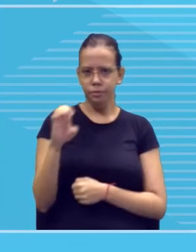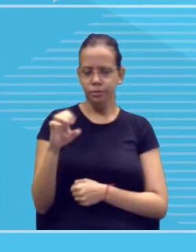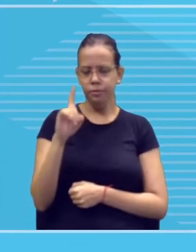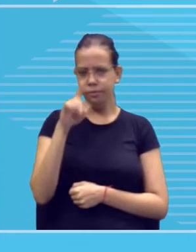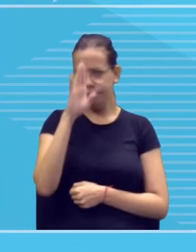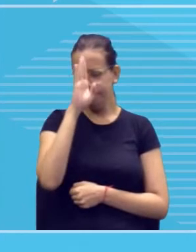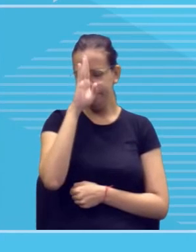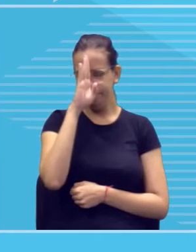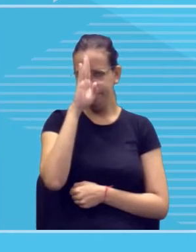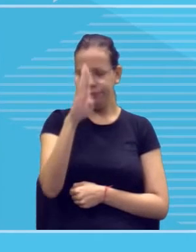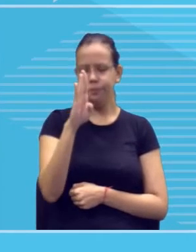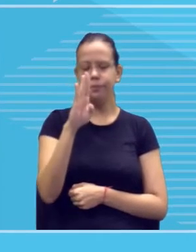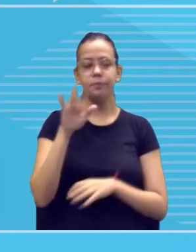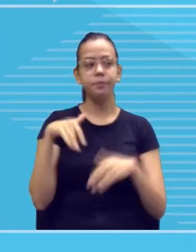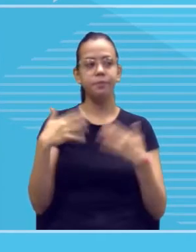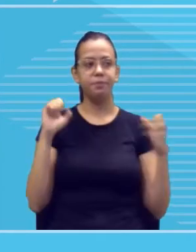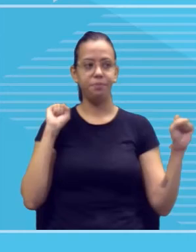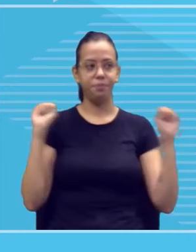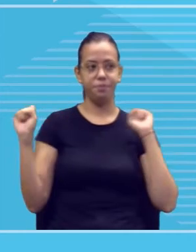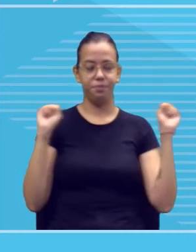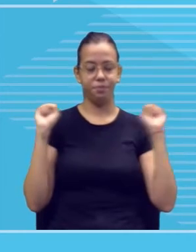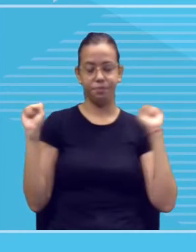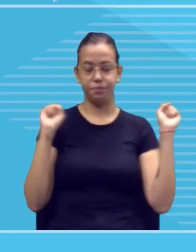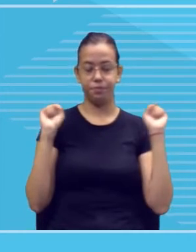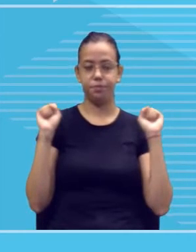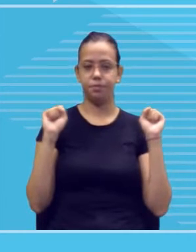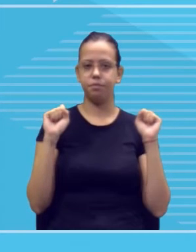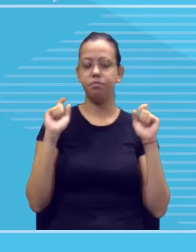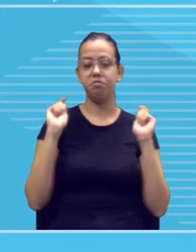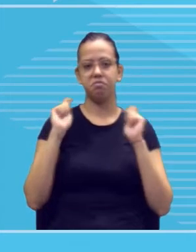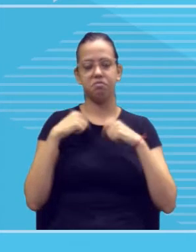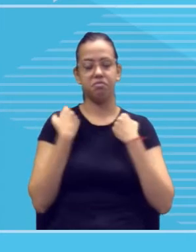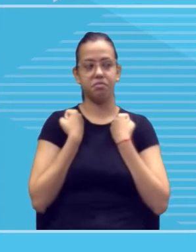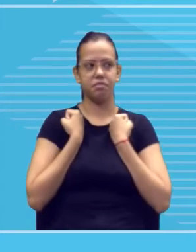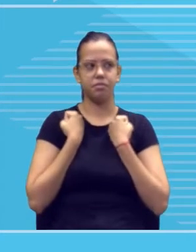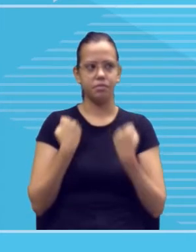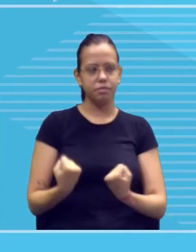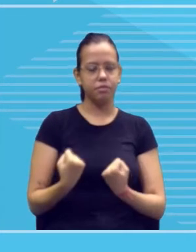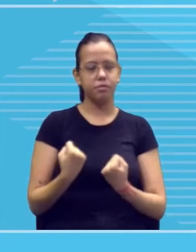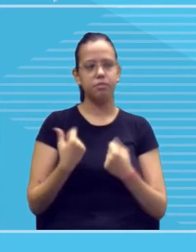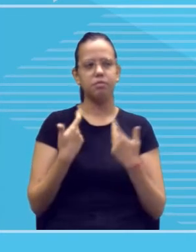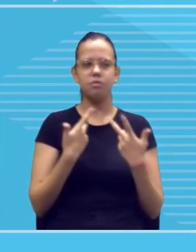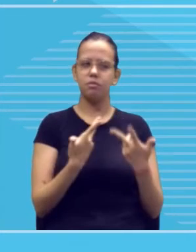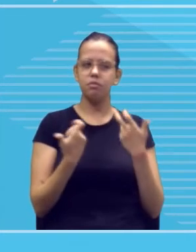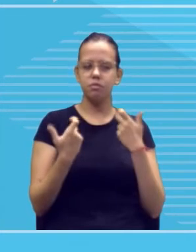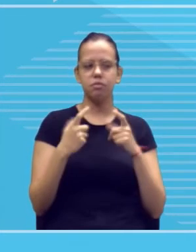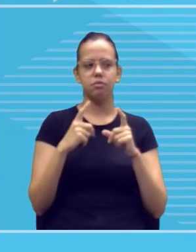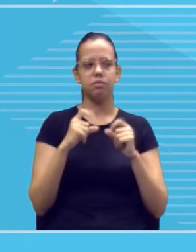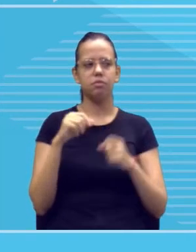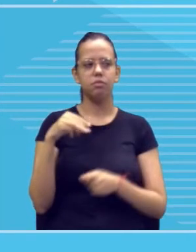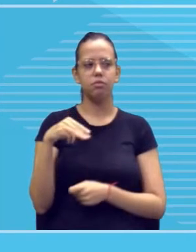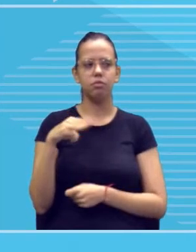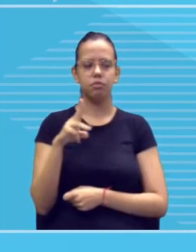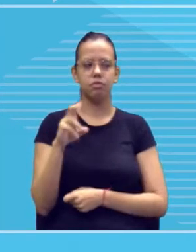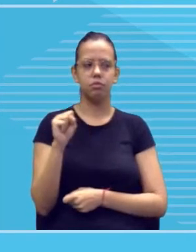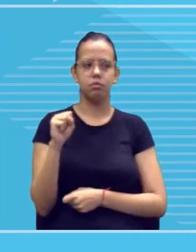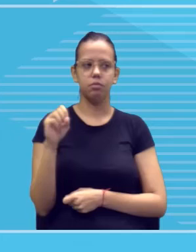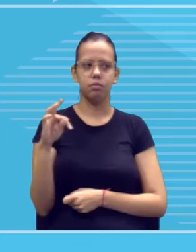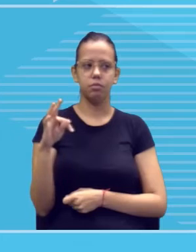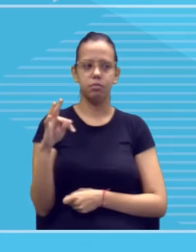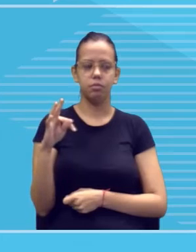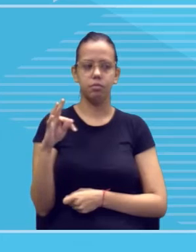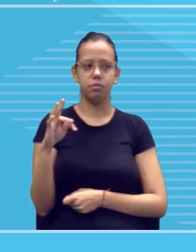Então essa toalha Deve estar muito pesada perceba e esse mas